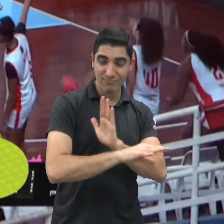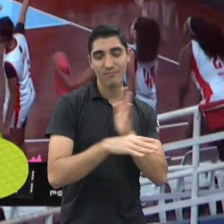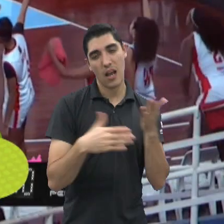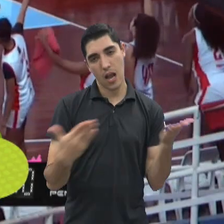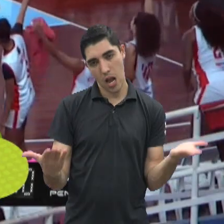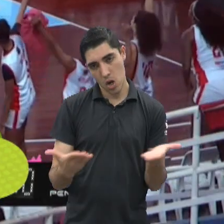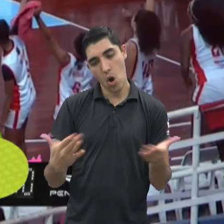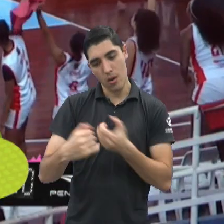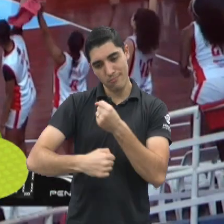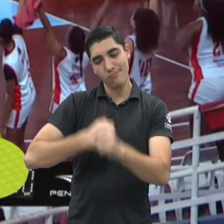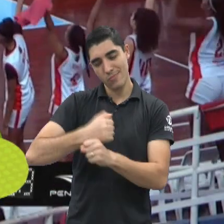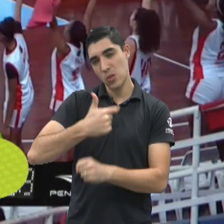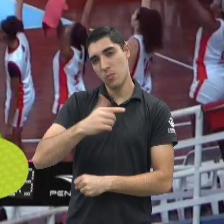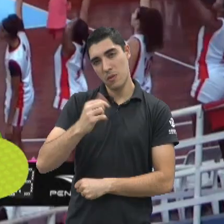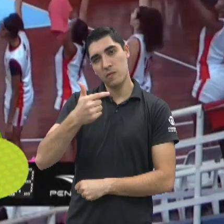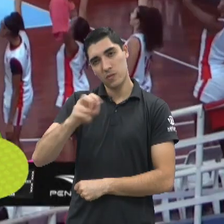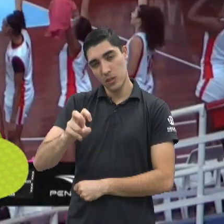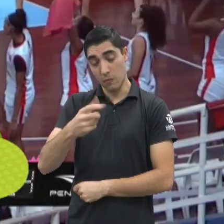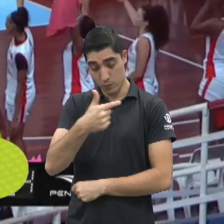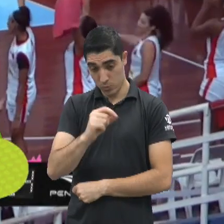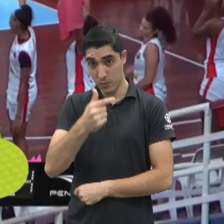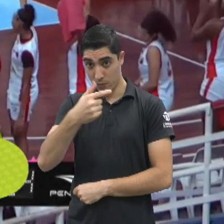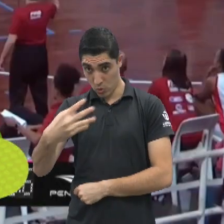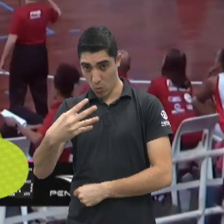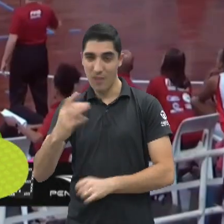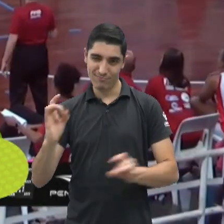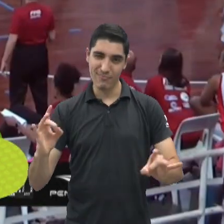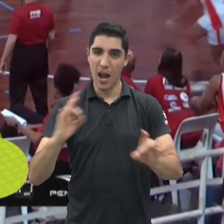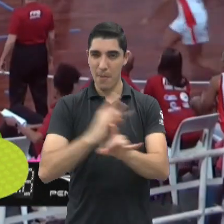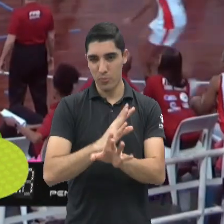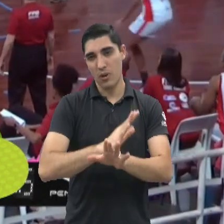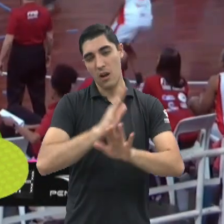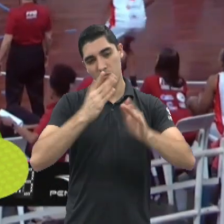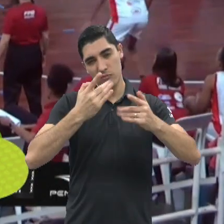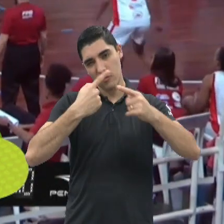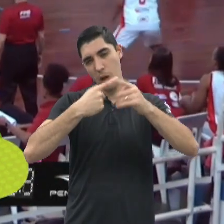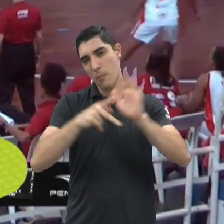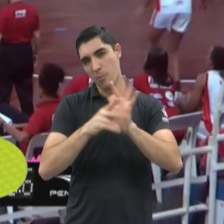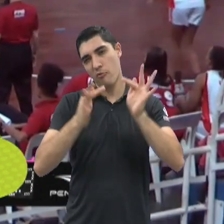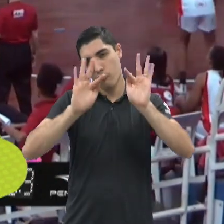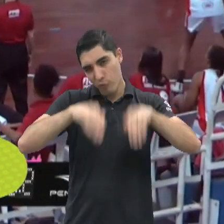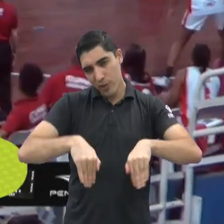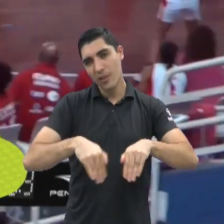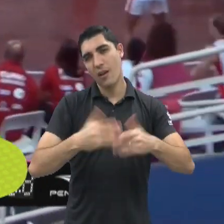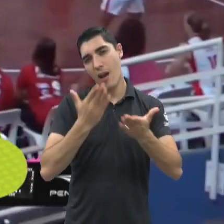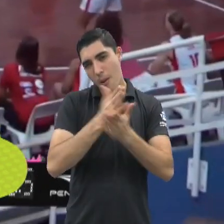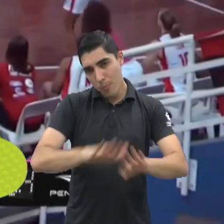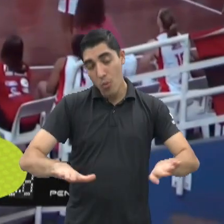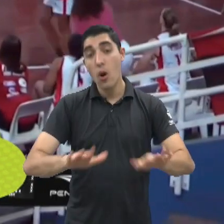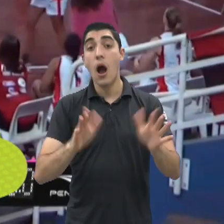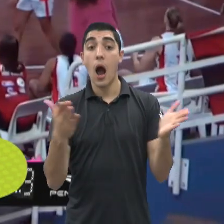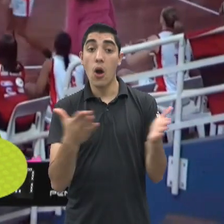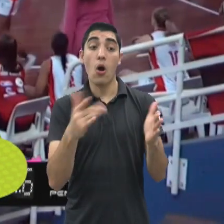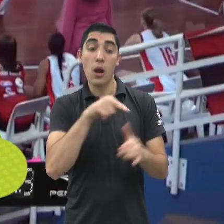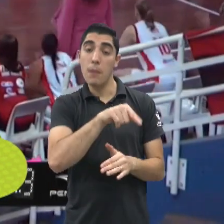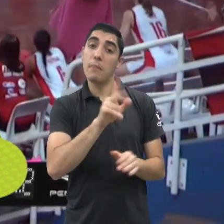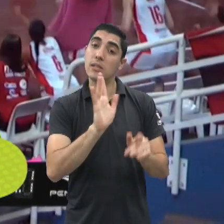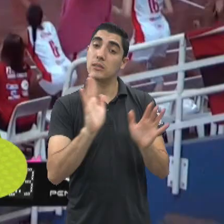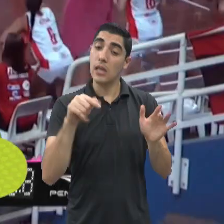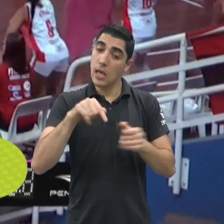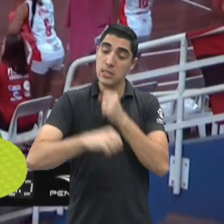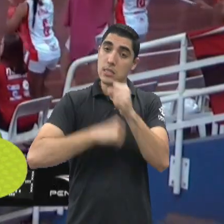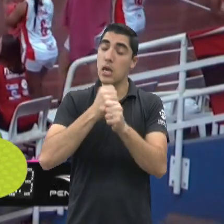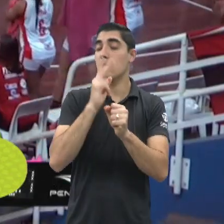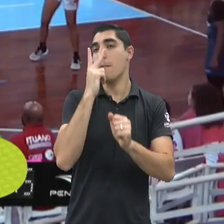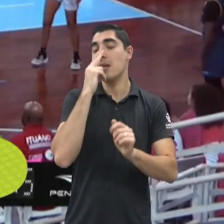aí, que foi marcada pelo retorno do time feminino à Liga Nacional, em que pese, Paulo, a derrota, né, a eliminação no